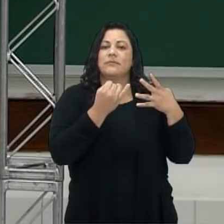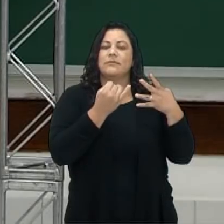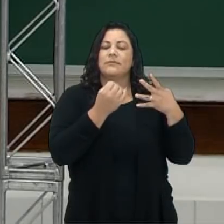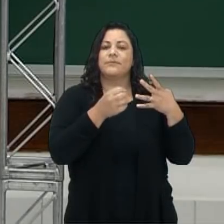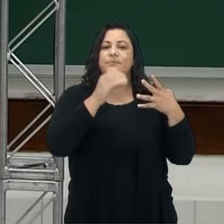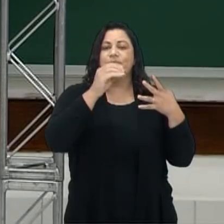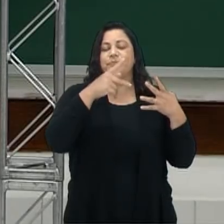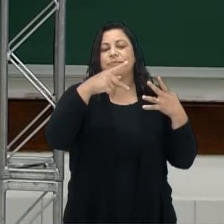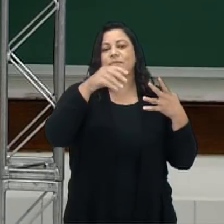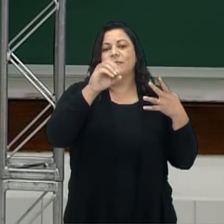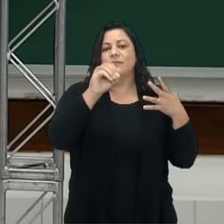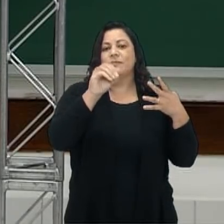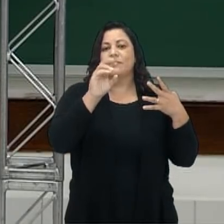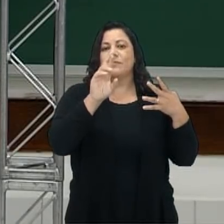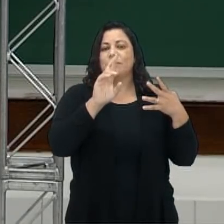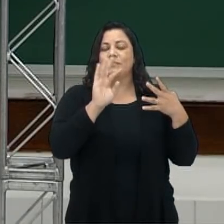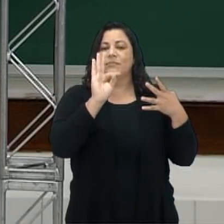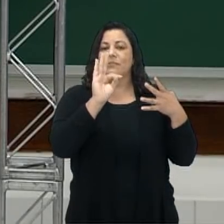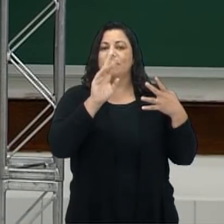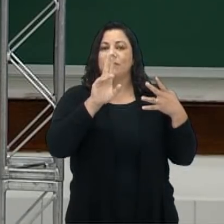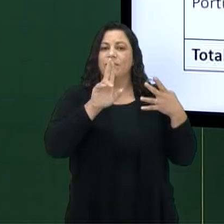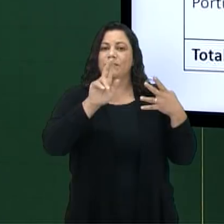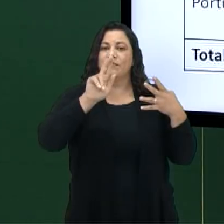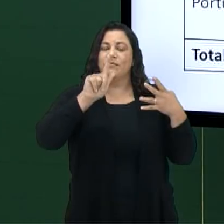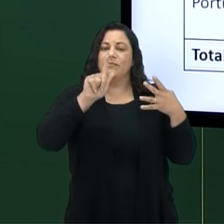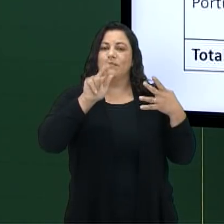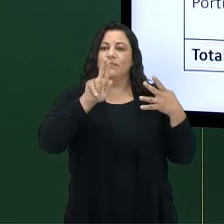portuguesa, que são 36%.